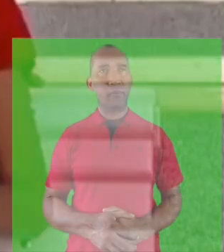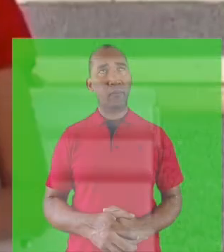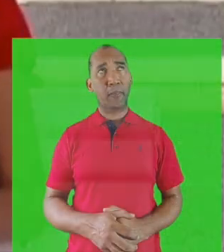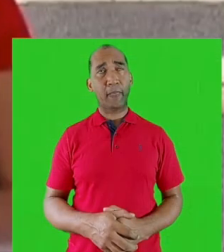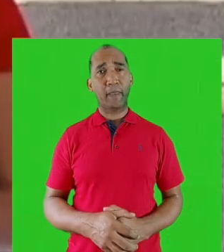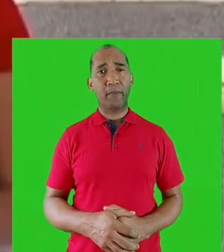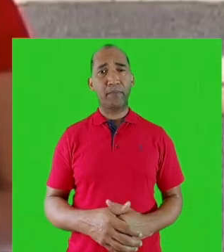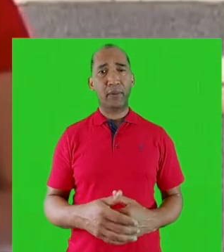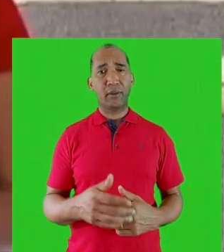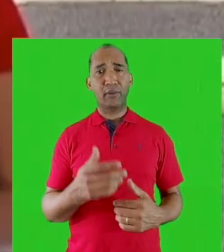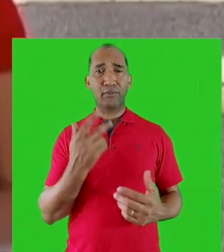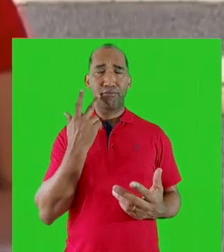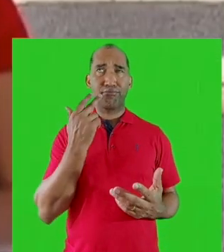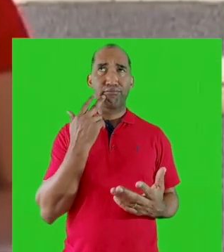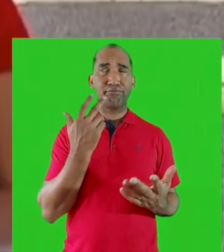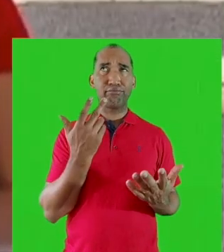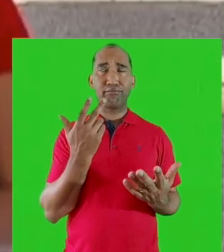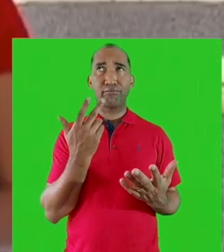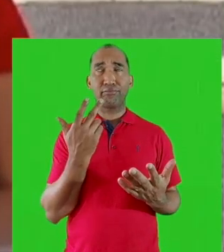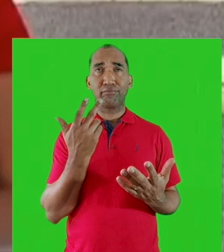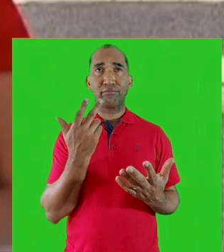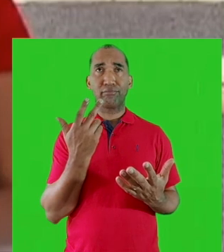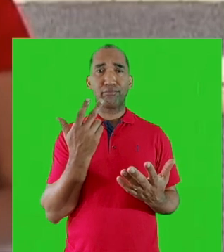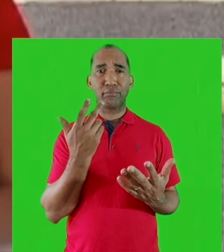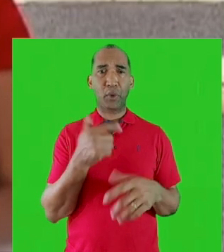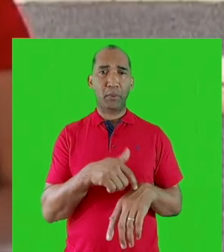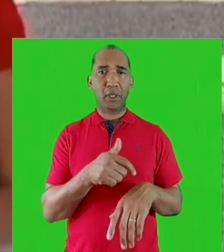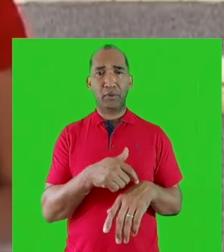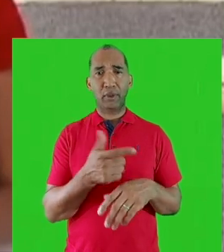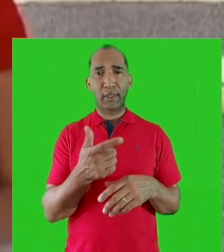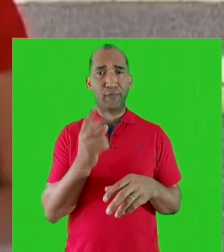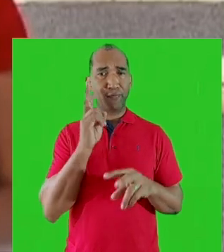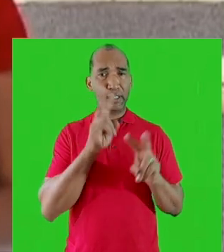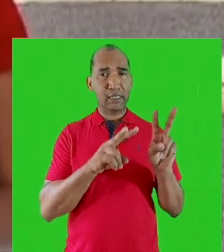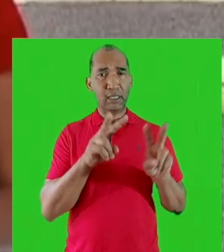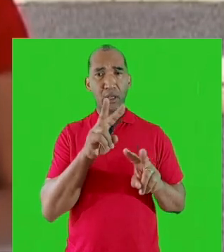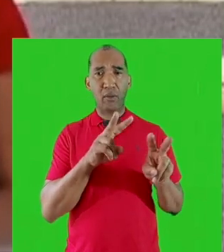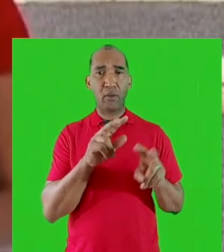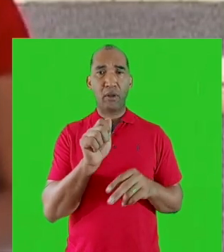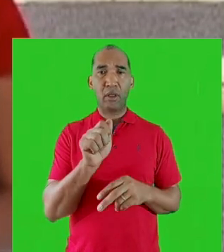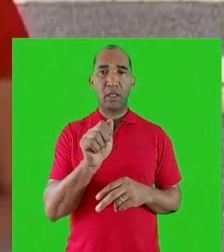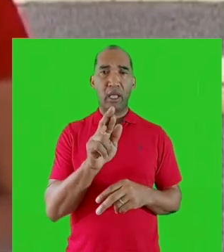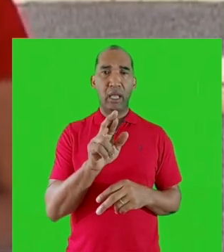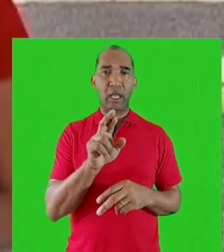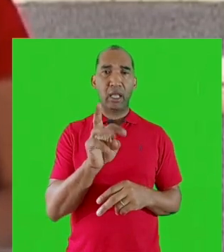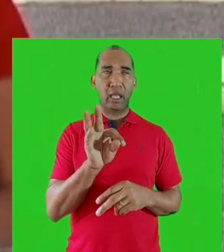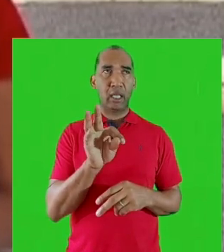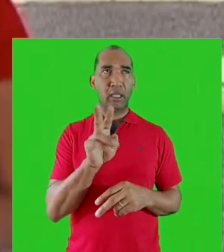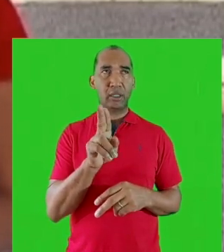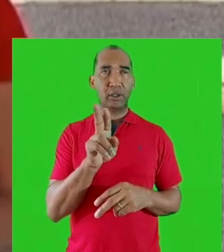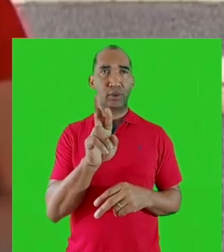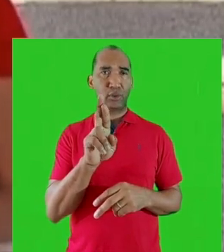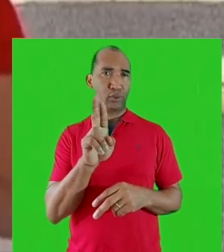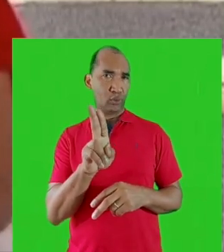O momento essa visão que eu tive de Arthur como